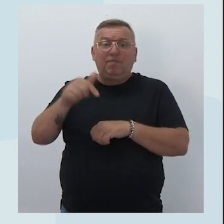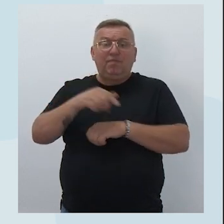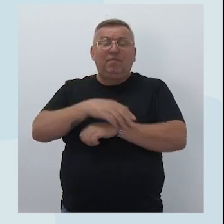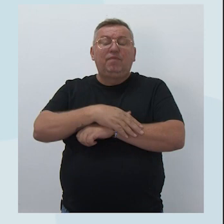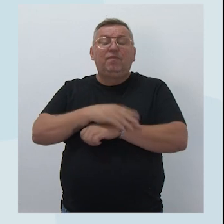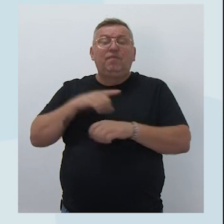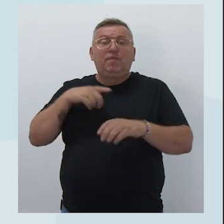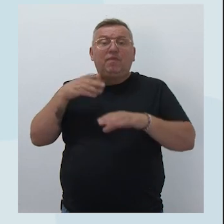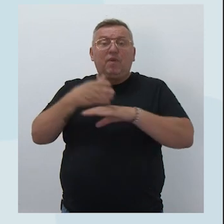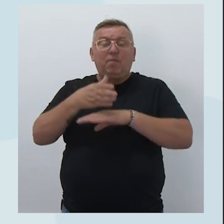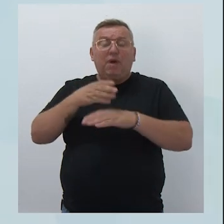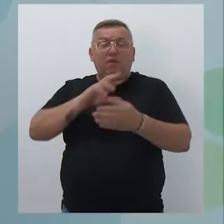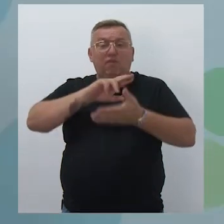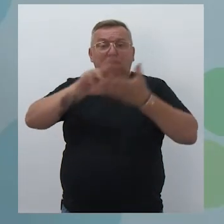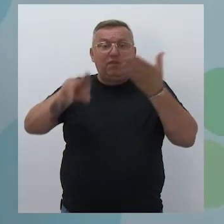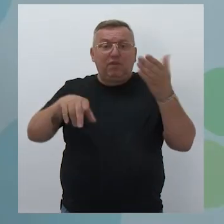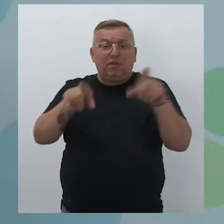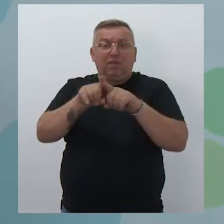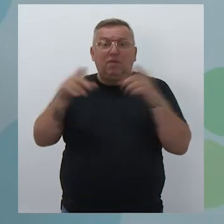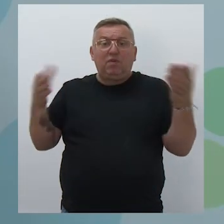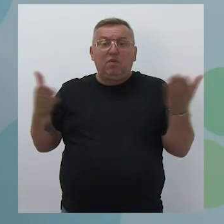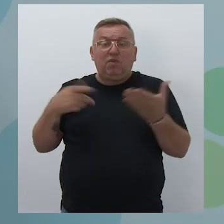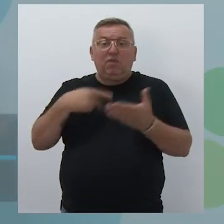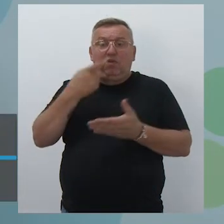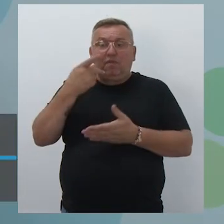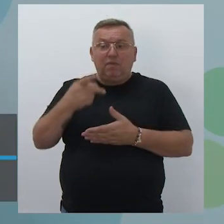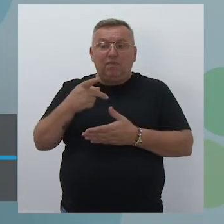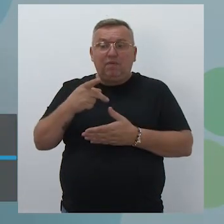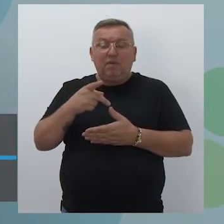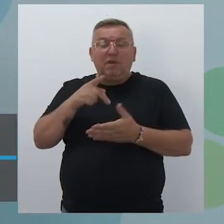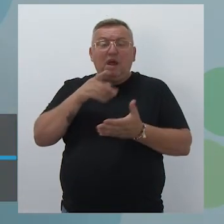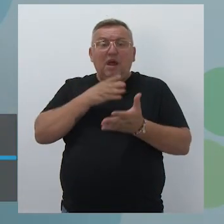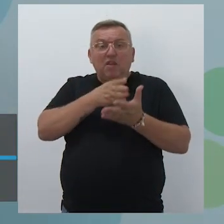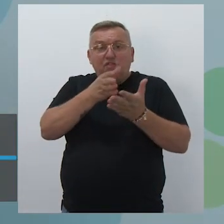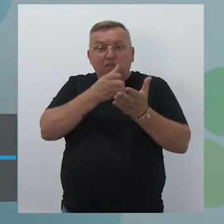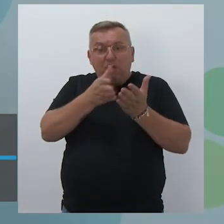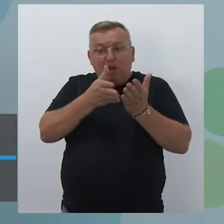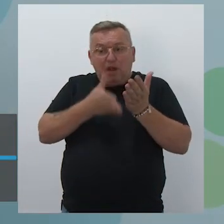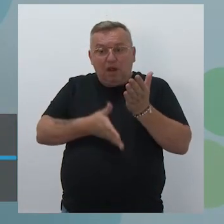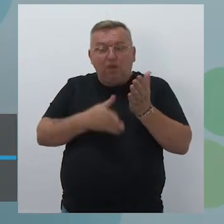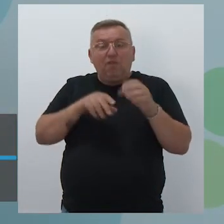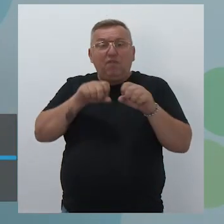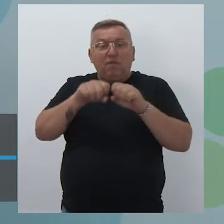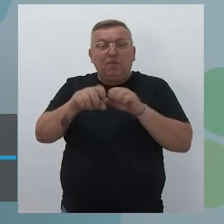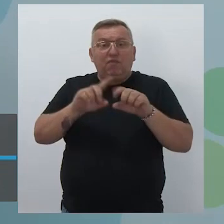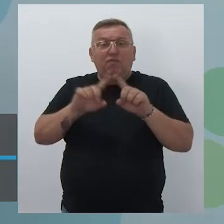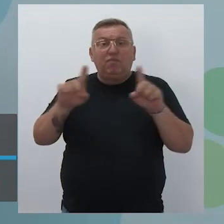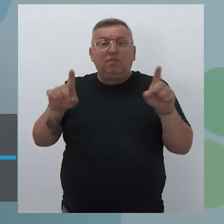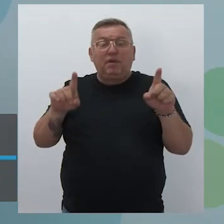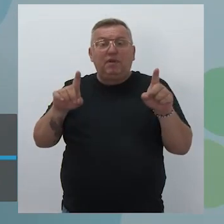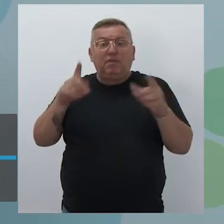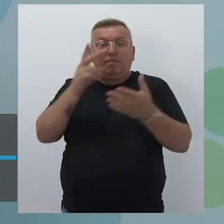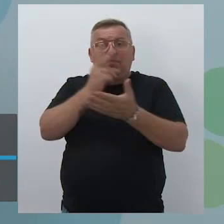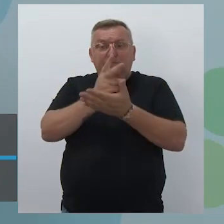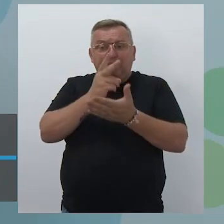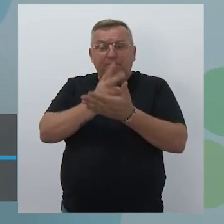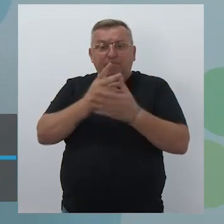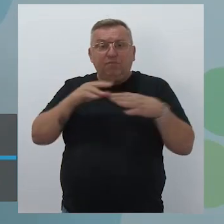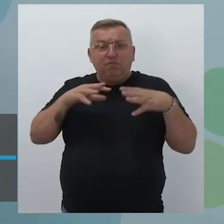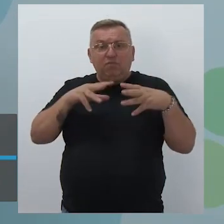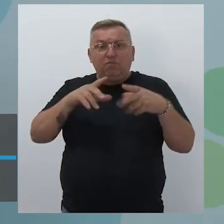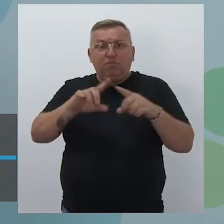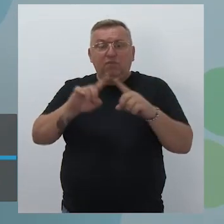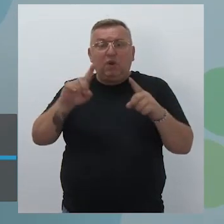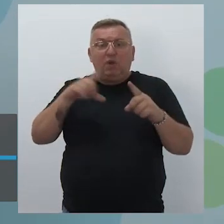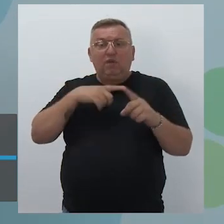uma parte diversificada que hoje nós chamamos de itinerário formativo. Mas mesmo na formação geral, a